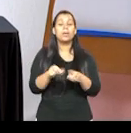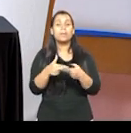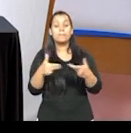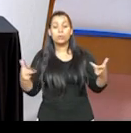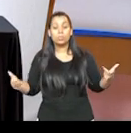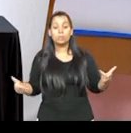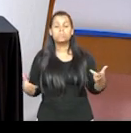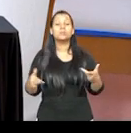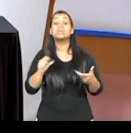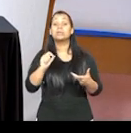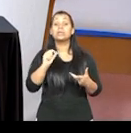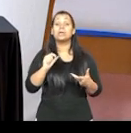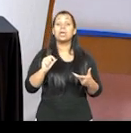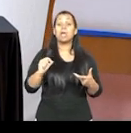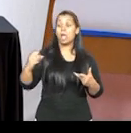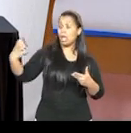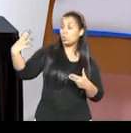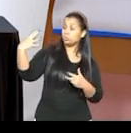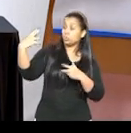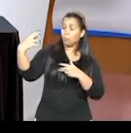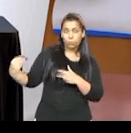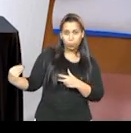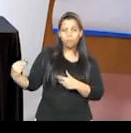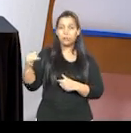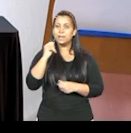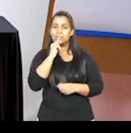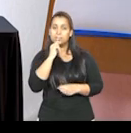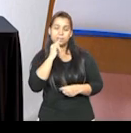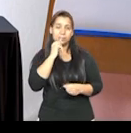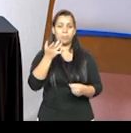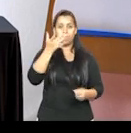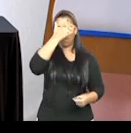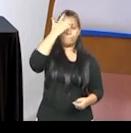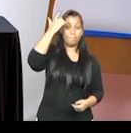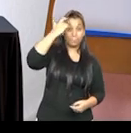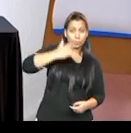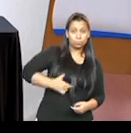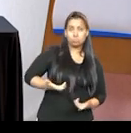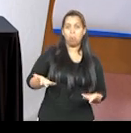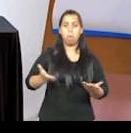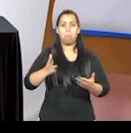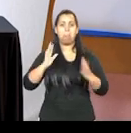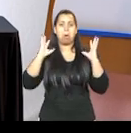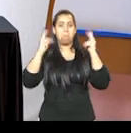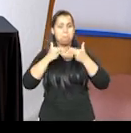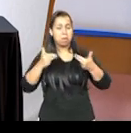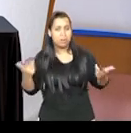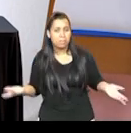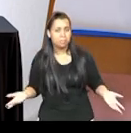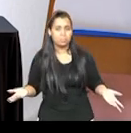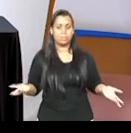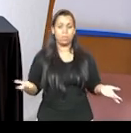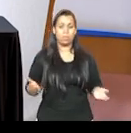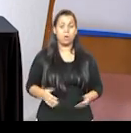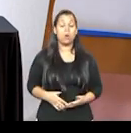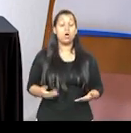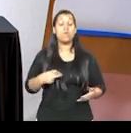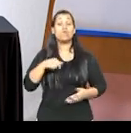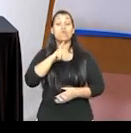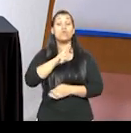bloqueie essa luz. Pode ser uma pessoa, um objeto, um animal. e aqui eu vou usar a minha